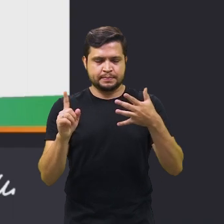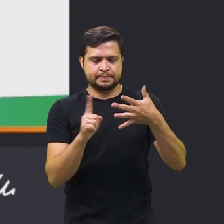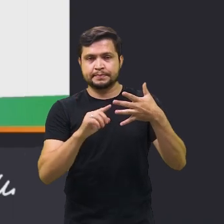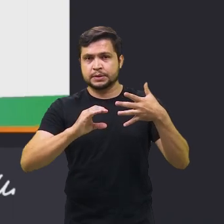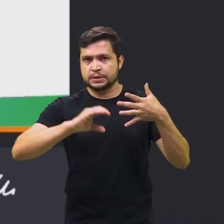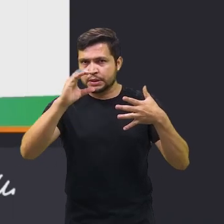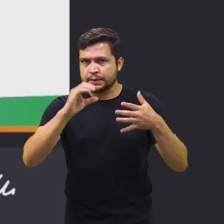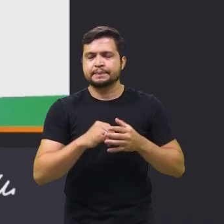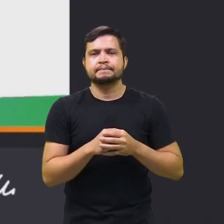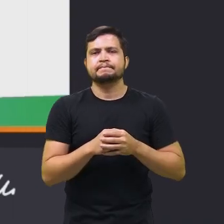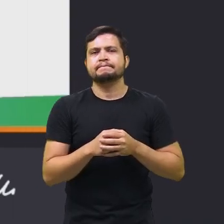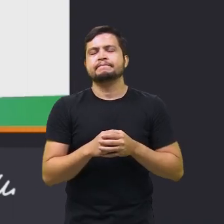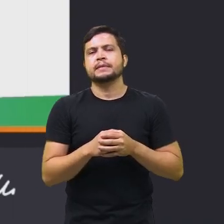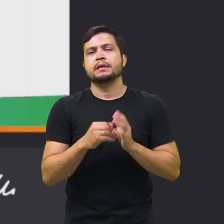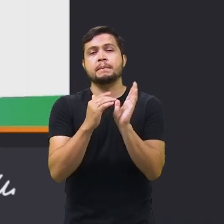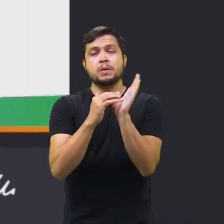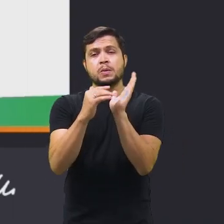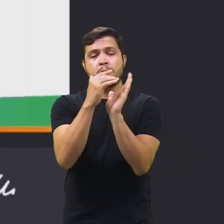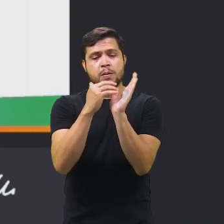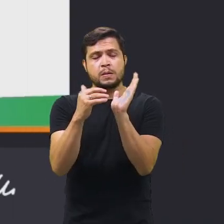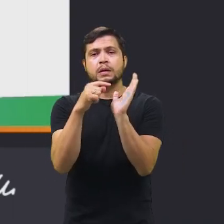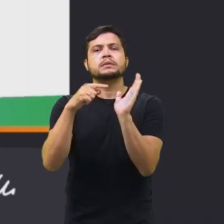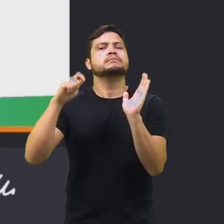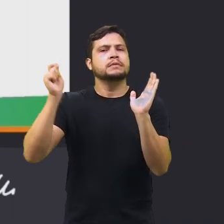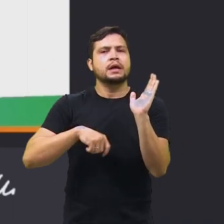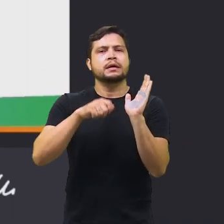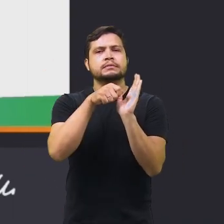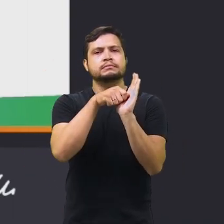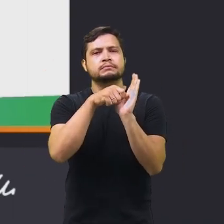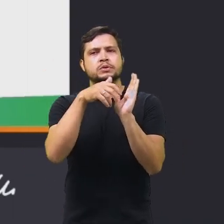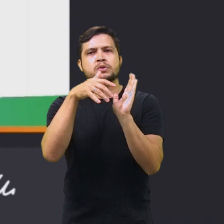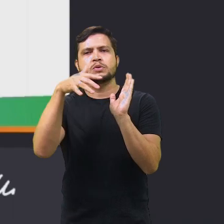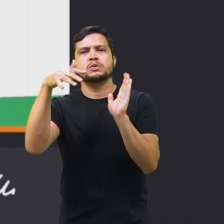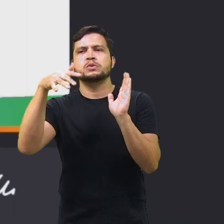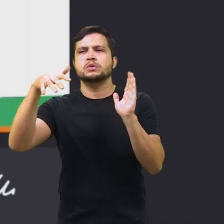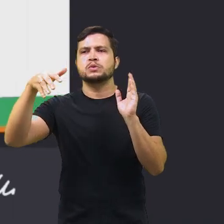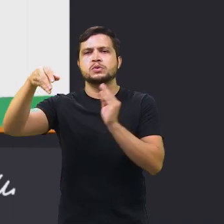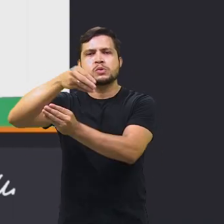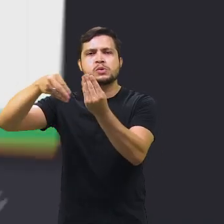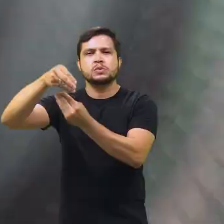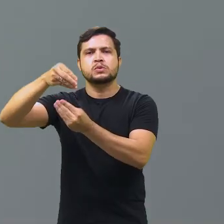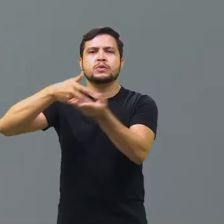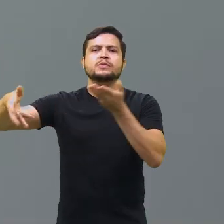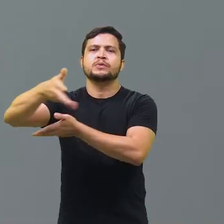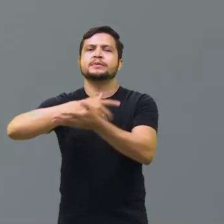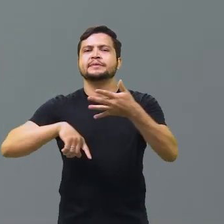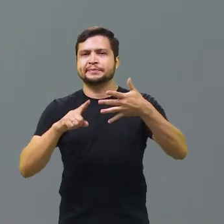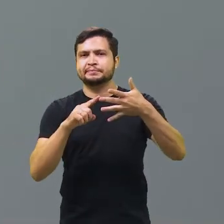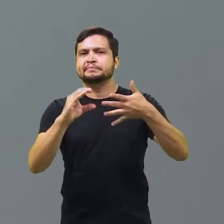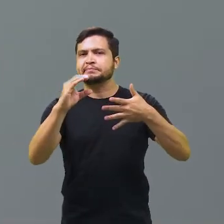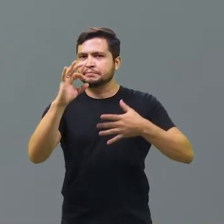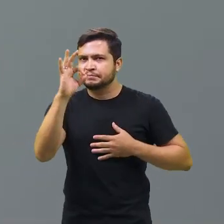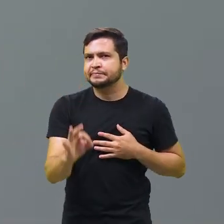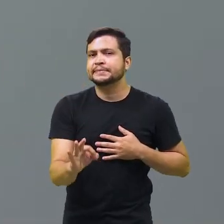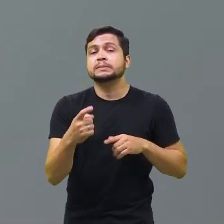para a próxima. Os grãos de pólen, que garantem a polinização cruzada. Então, esse seria o nosso item correto, o item